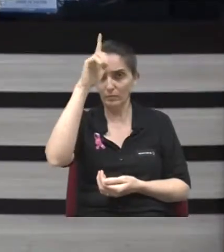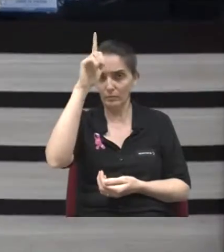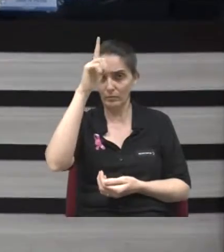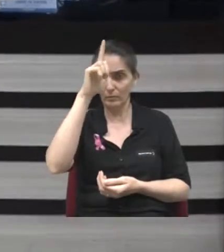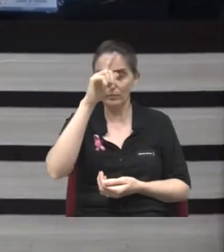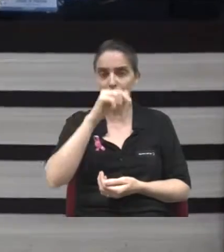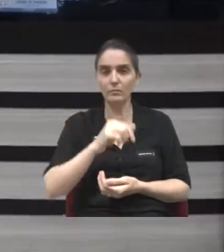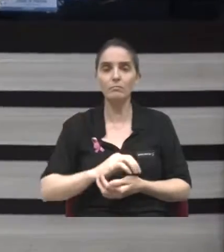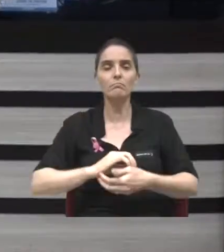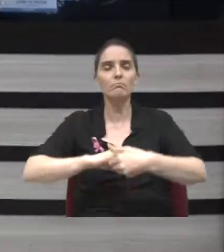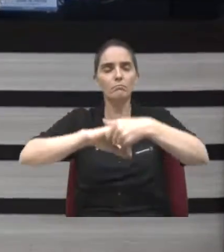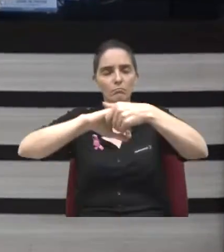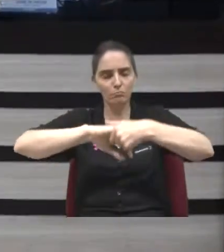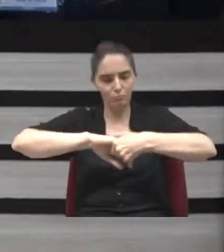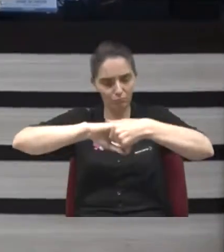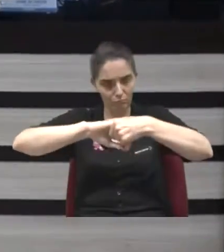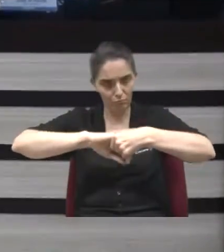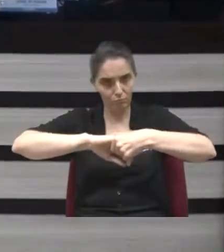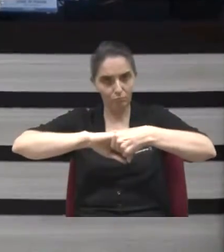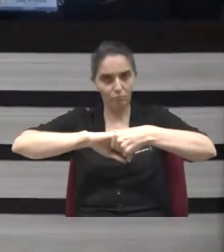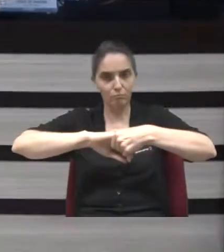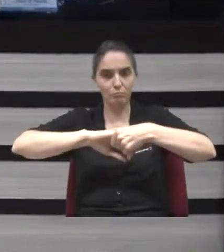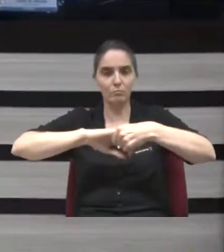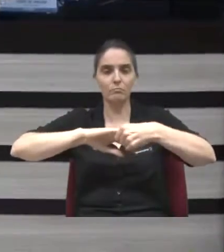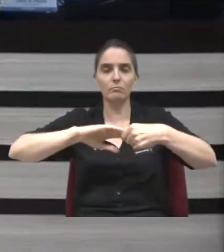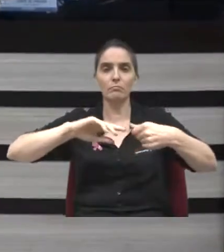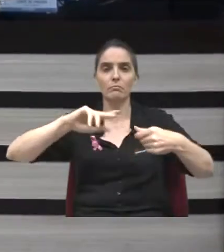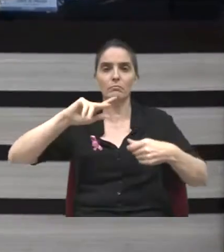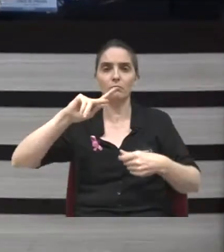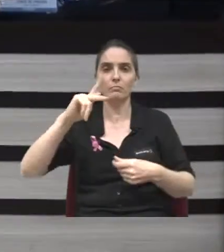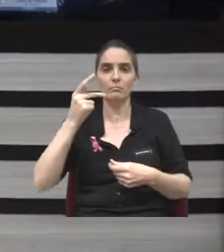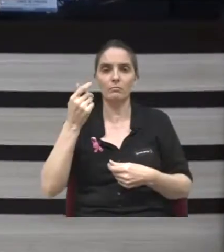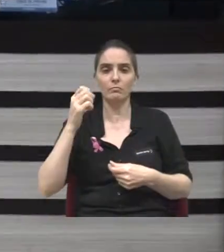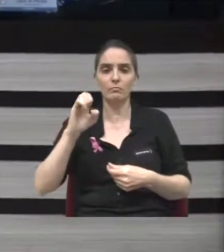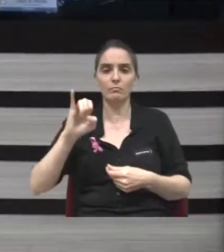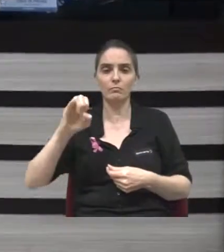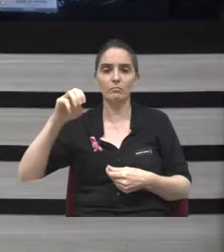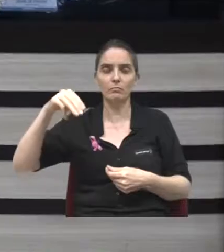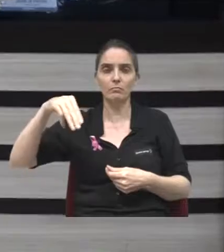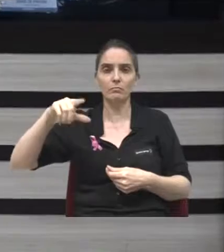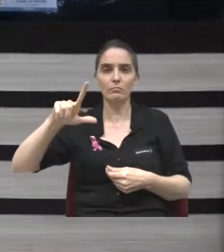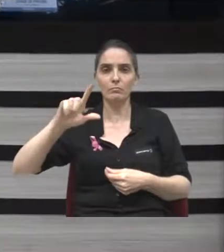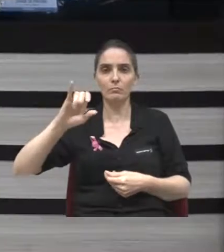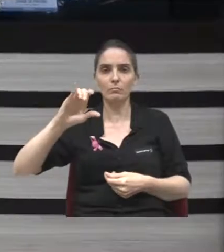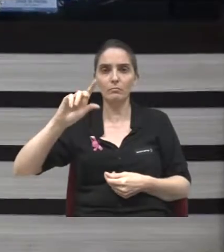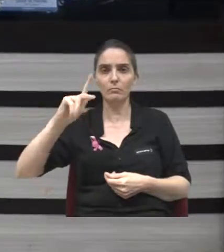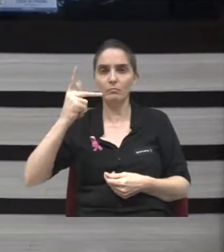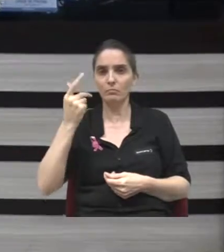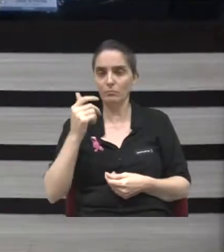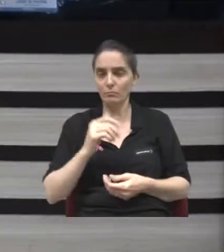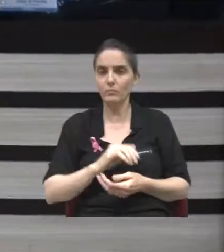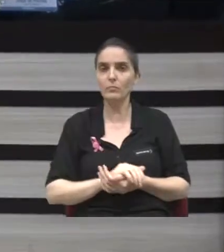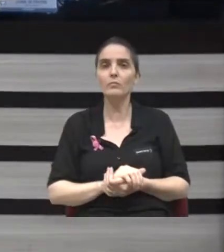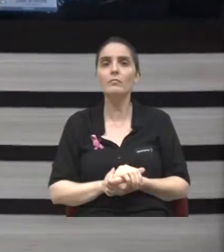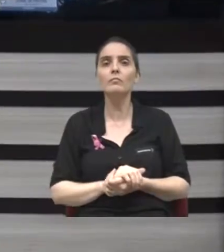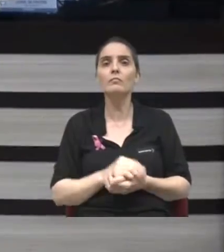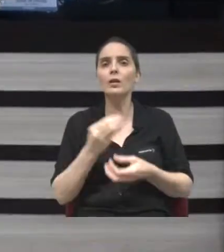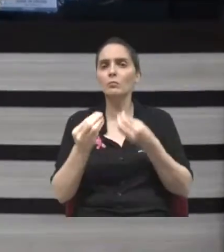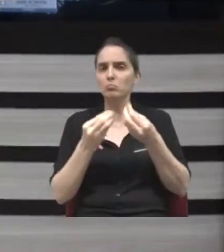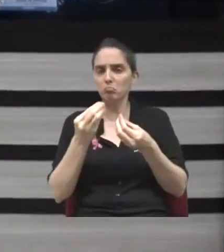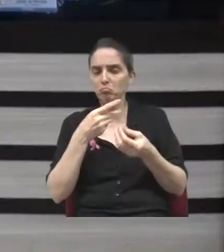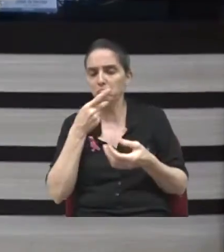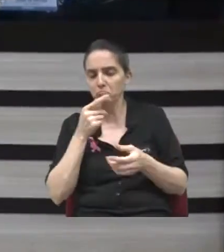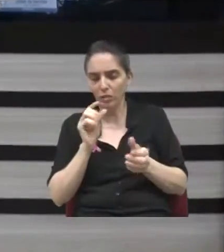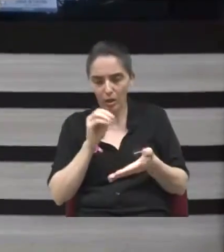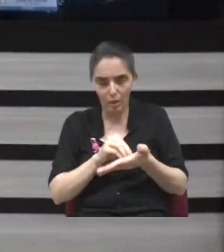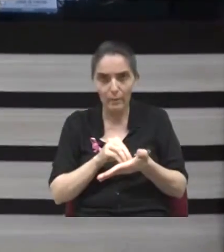parabenizar Heimlich. A manobra aqui, já agora marquei, escrevi como se fala, vereador, assim, não tem